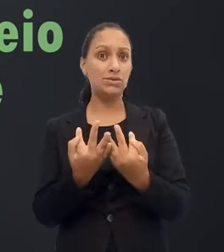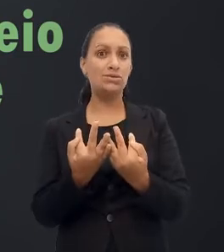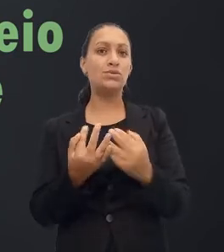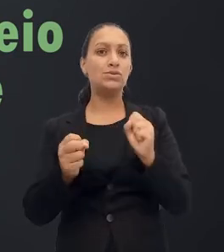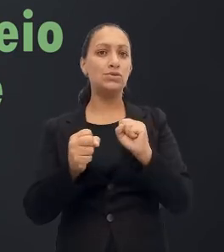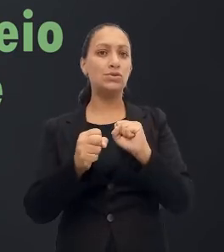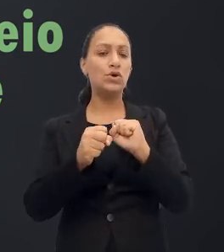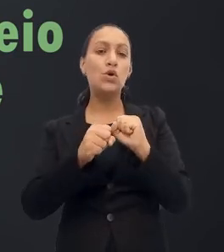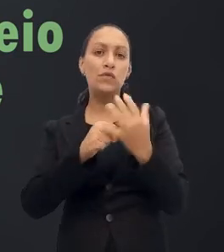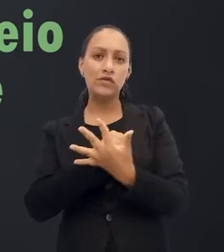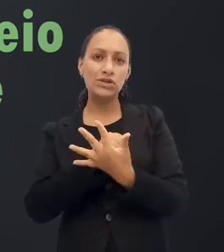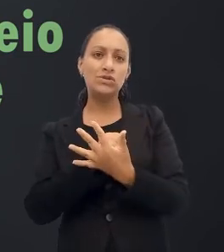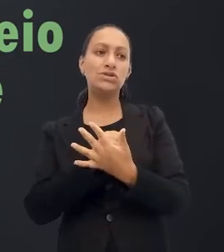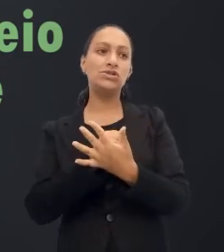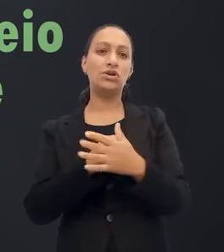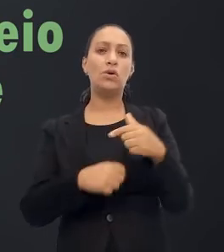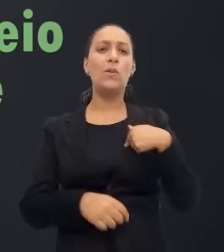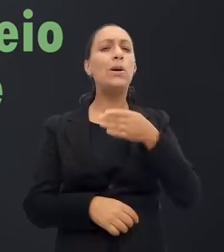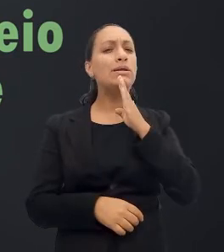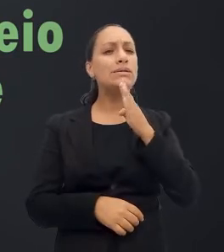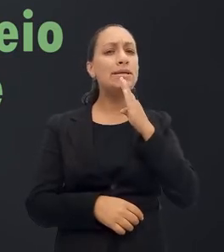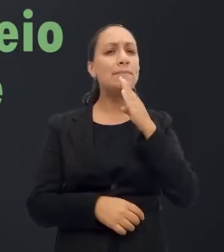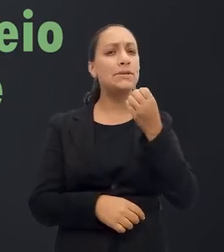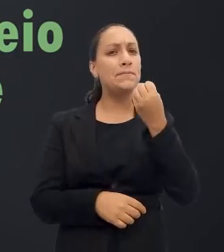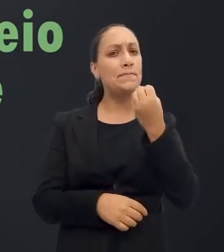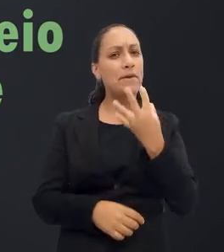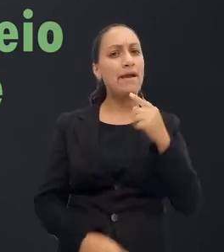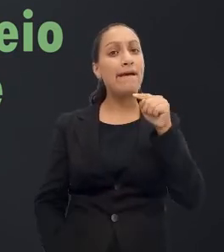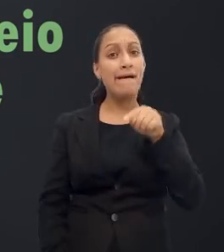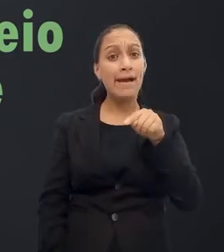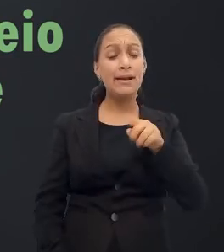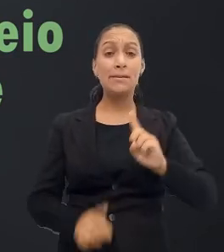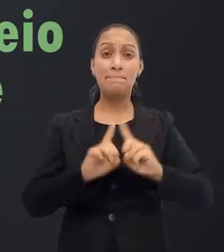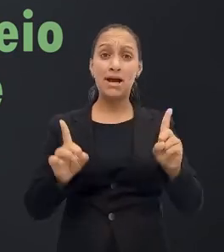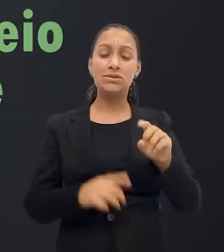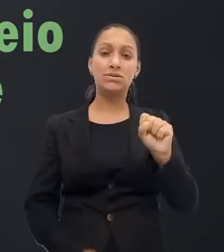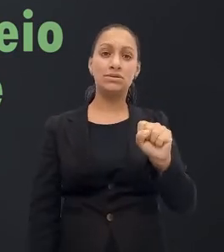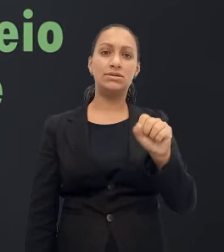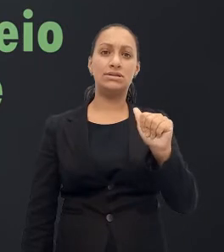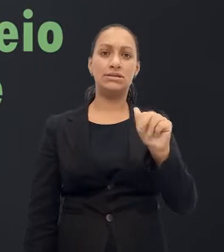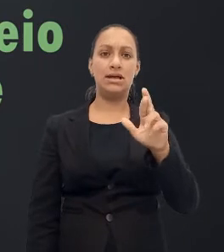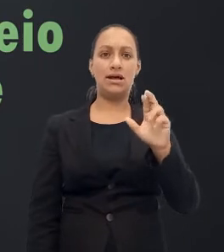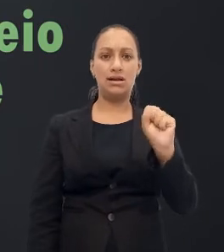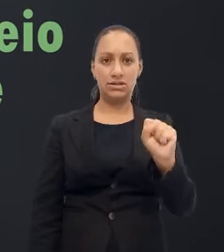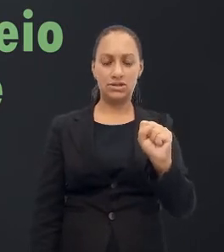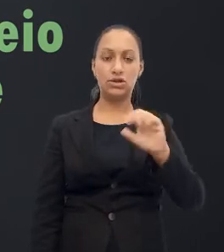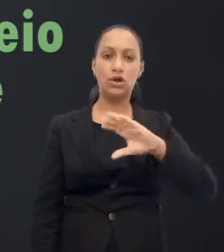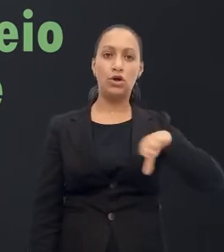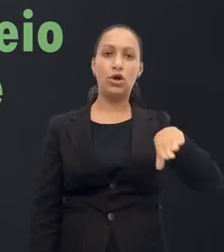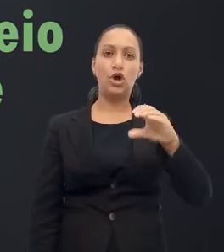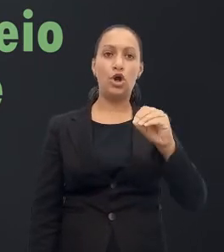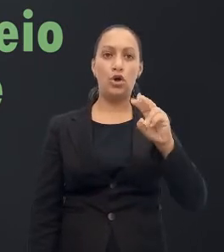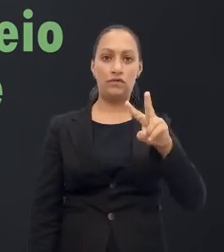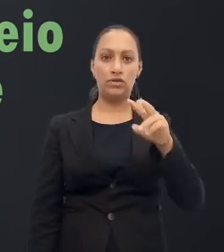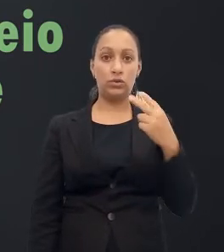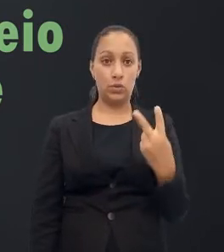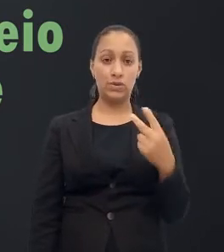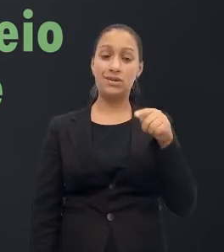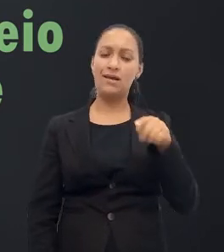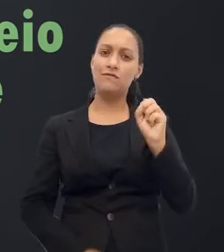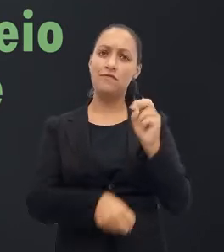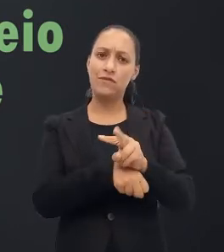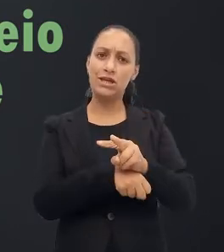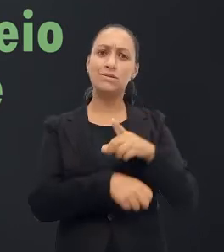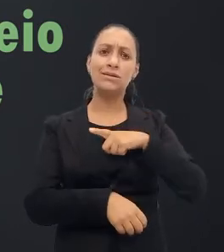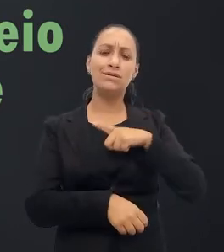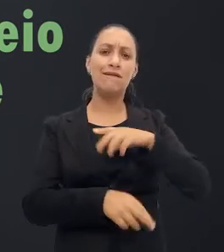assim, se a gente for pensar, já conhecemos muito bem eles, mas o SARS-CoV-2 particularmente, então, ele é um vírus que tem